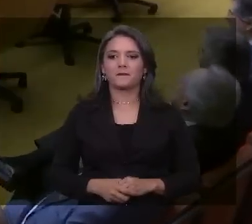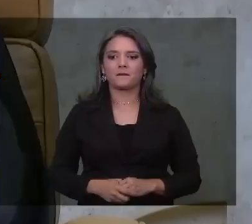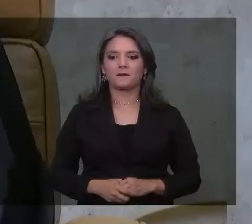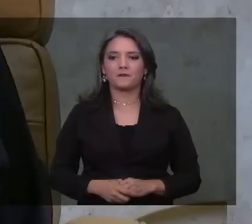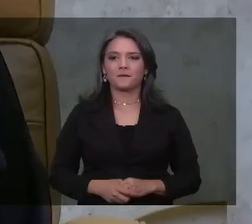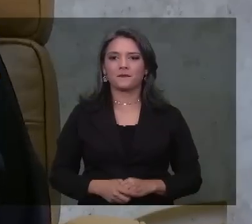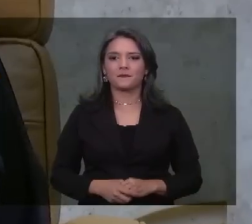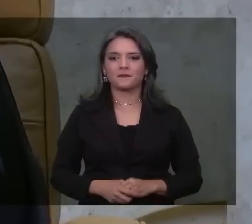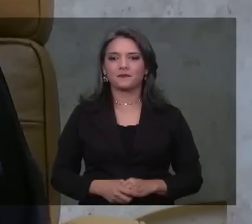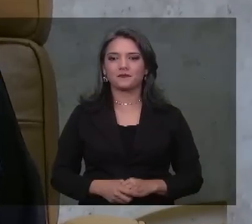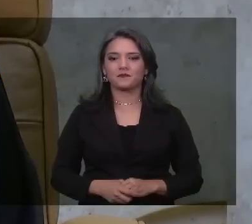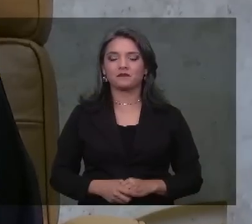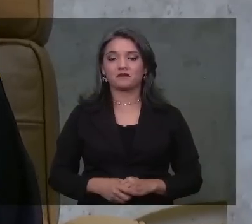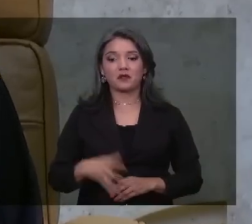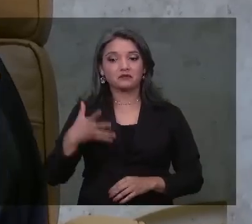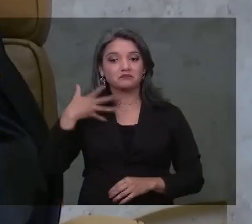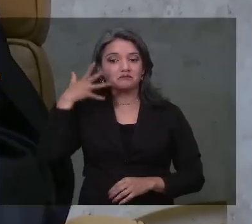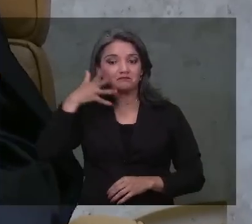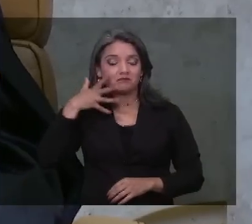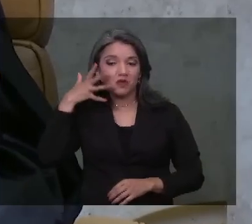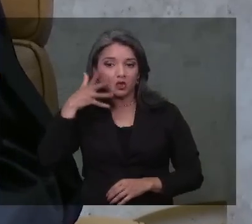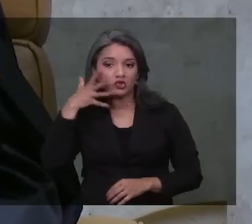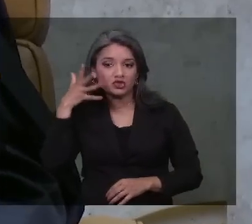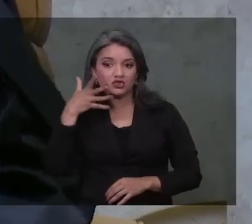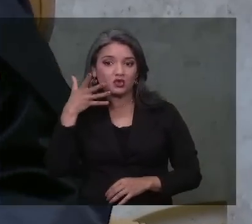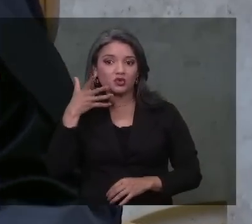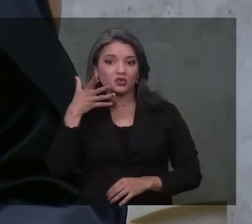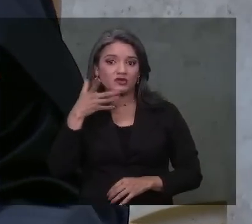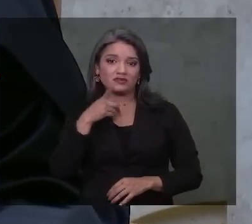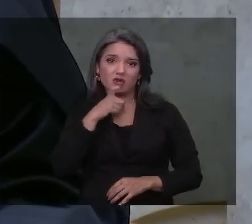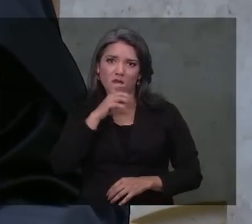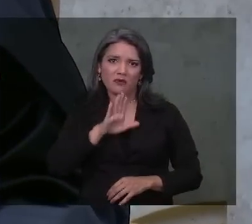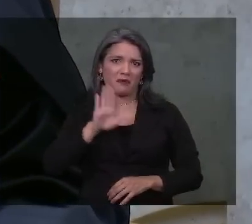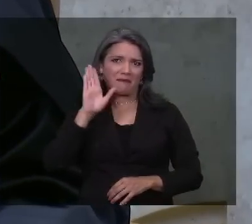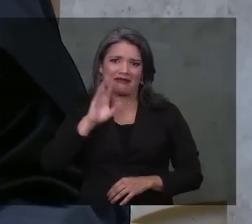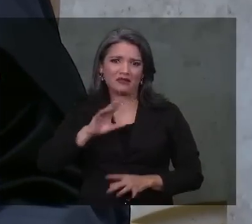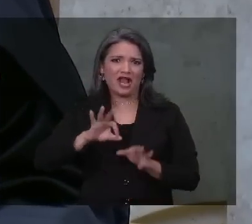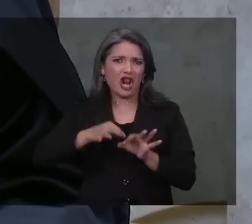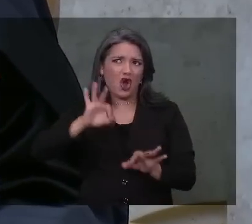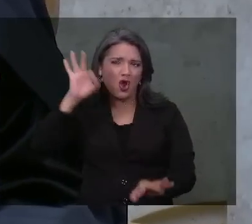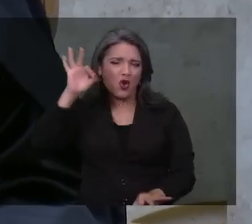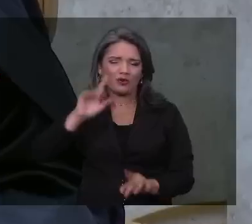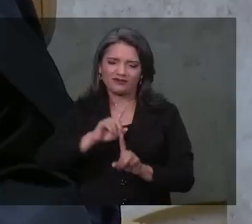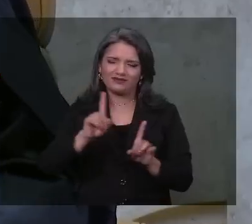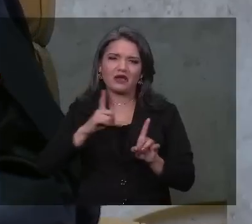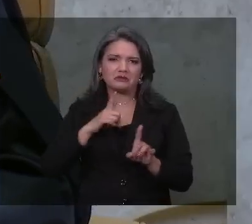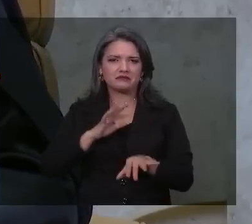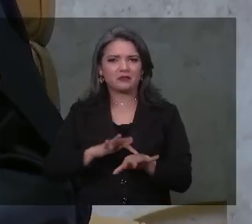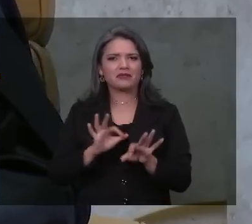Eu dividi esse discurso, que prometo que não será mais longo do que o necessário,